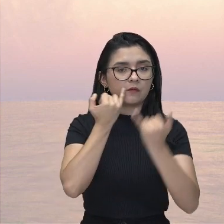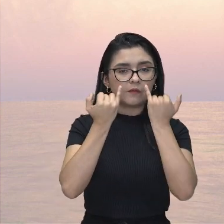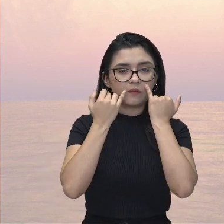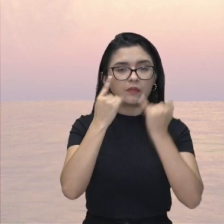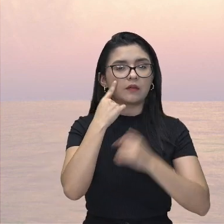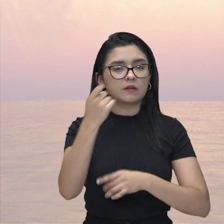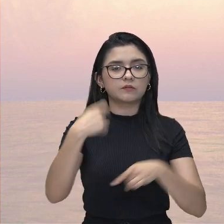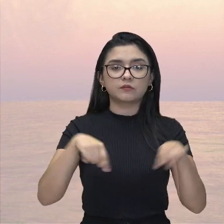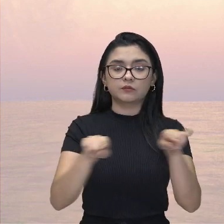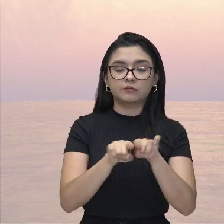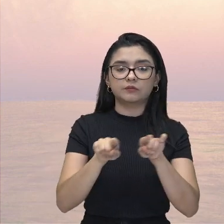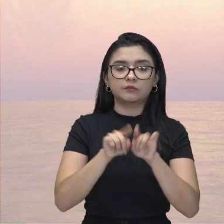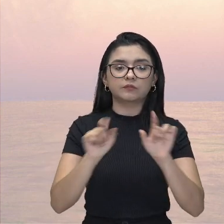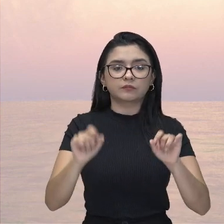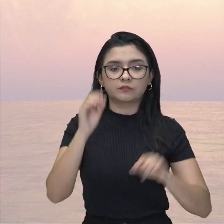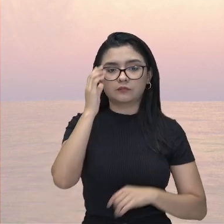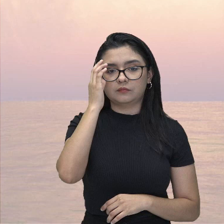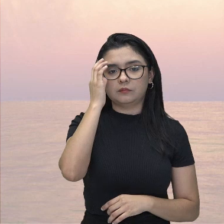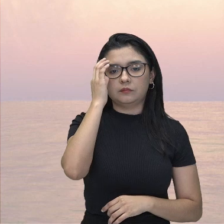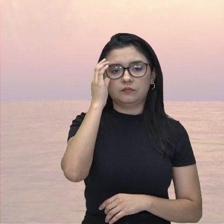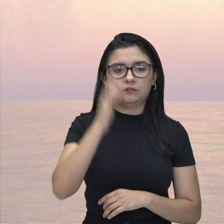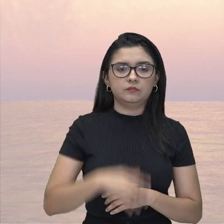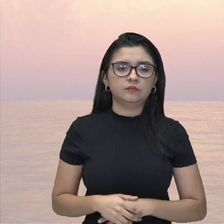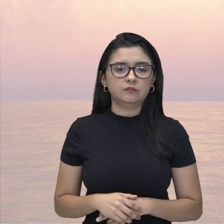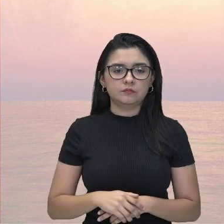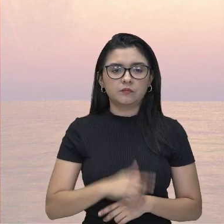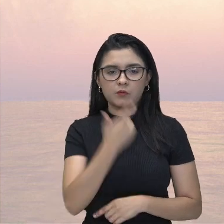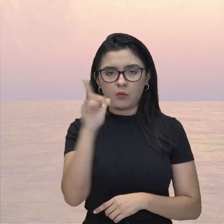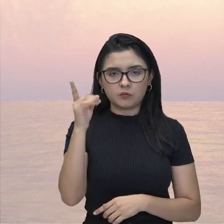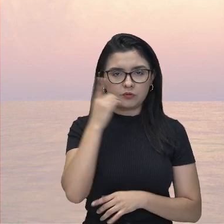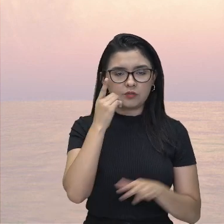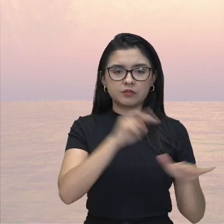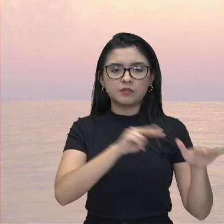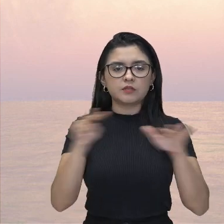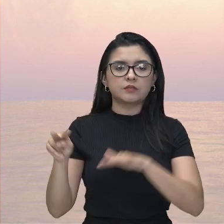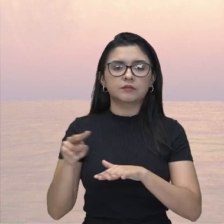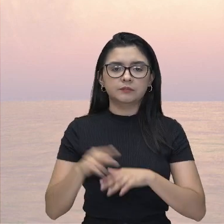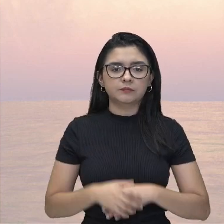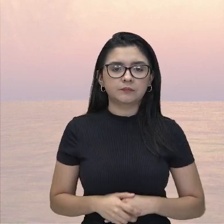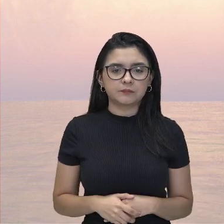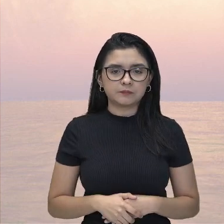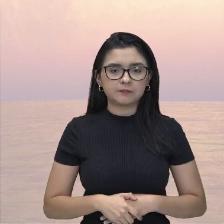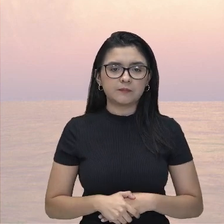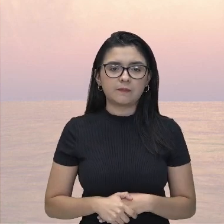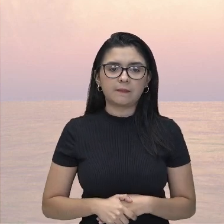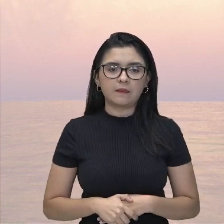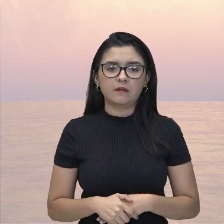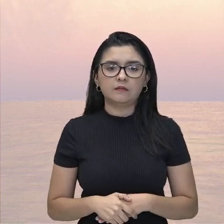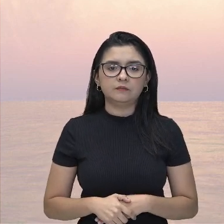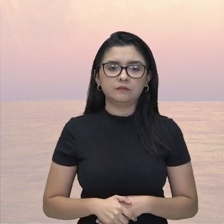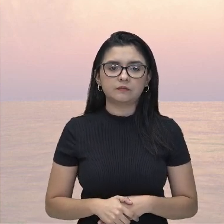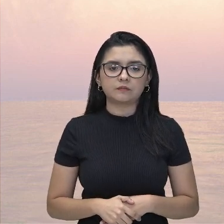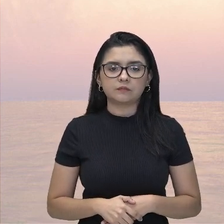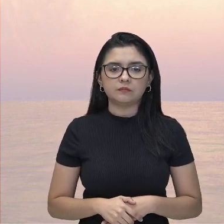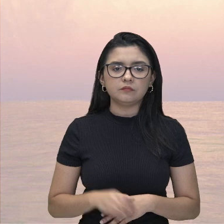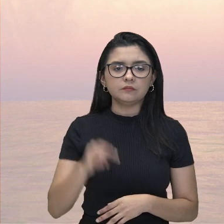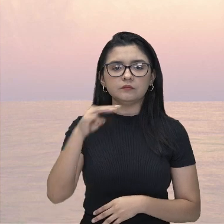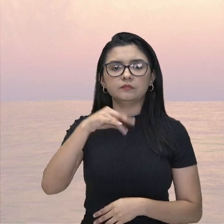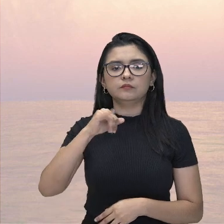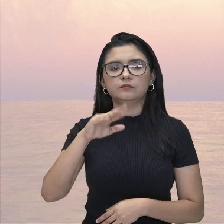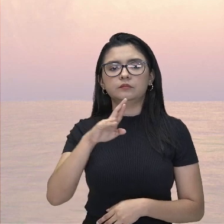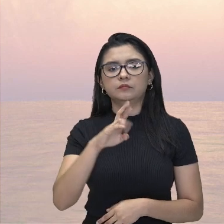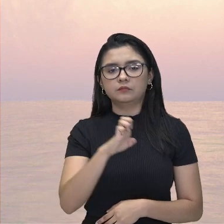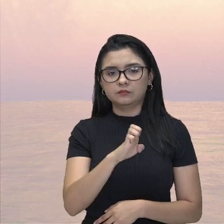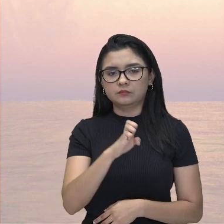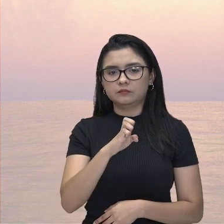interessantes miércoles que mais dia da semana era diaa que honraban al